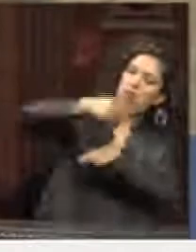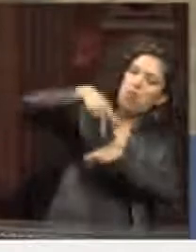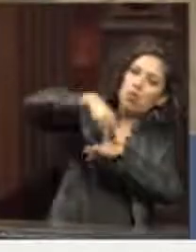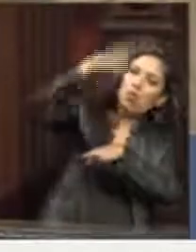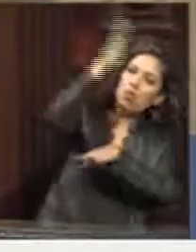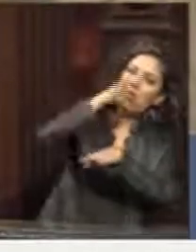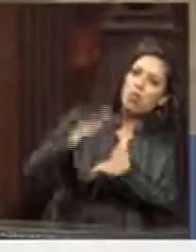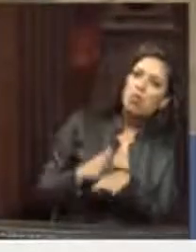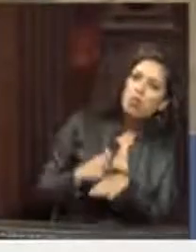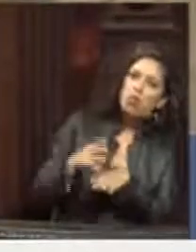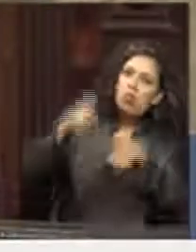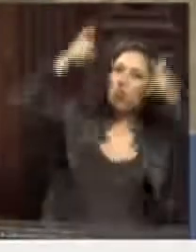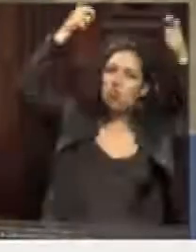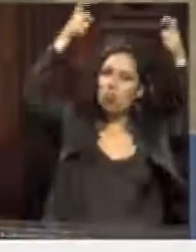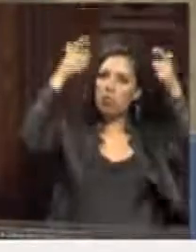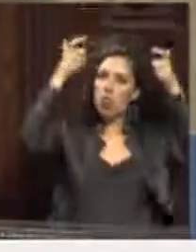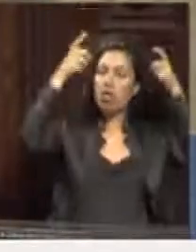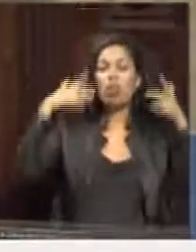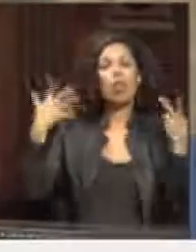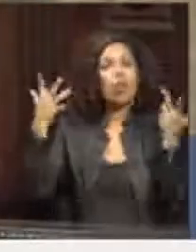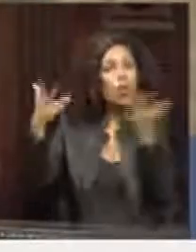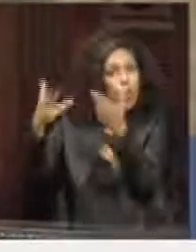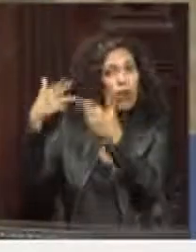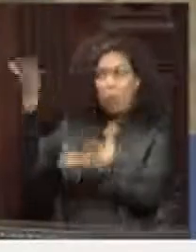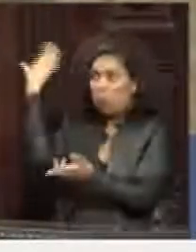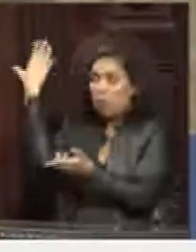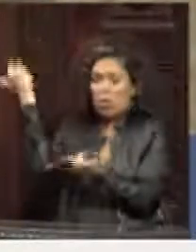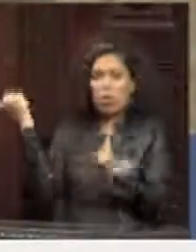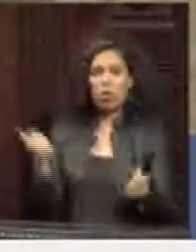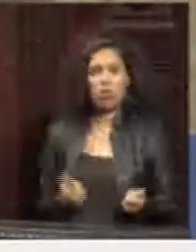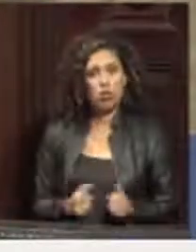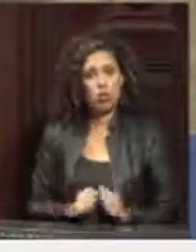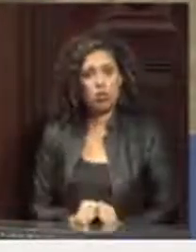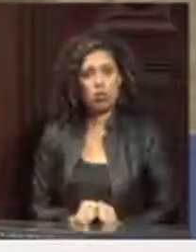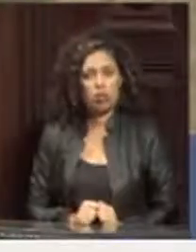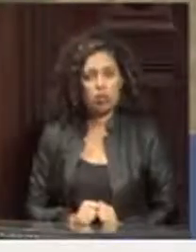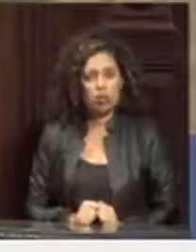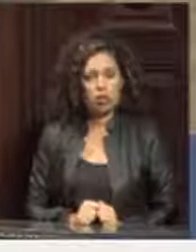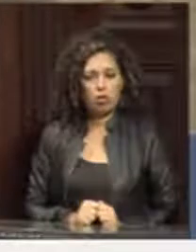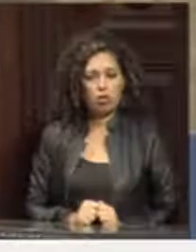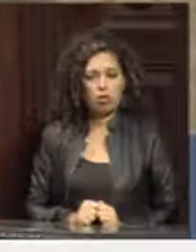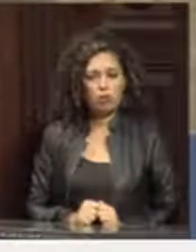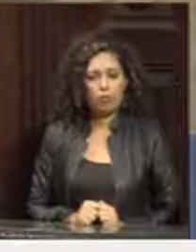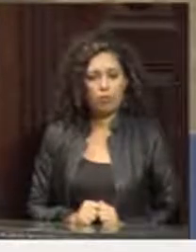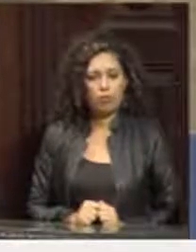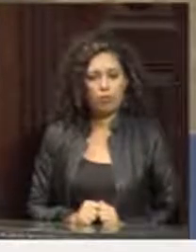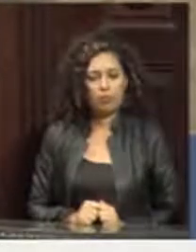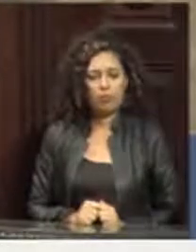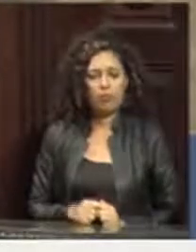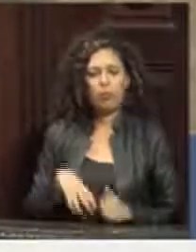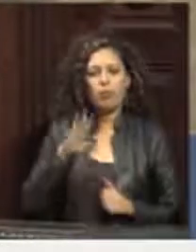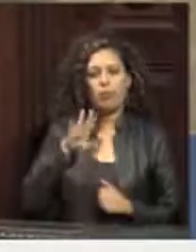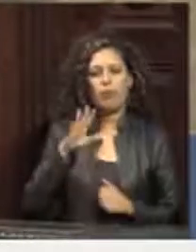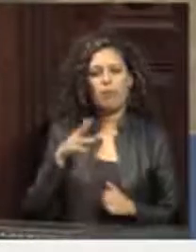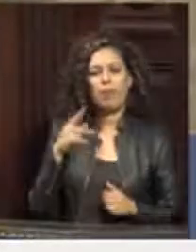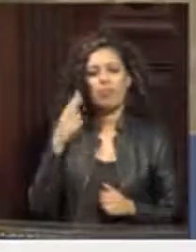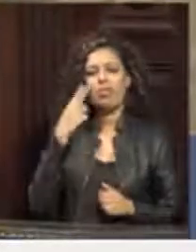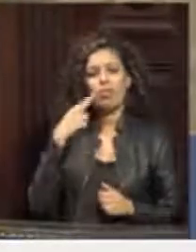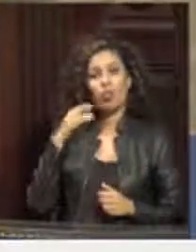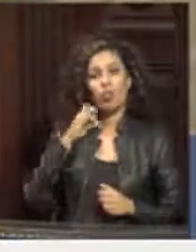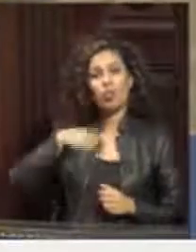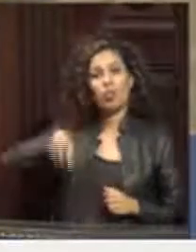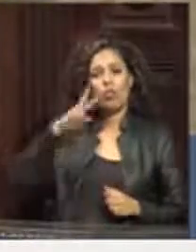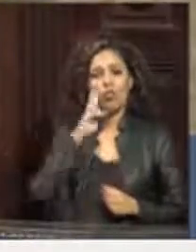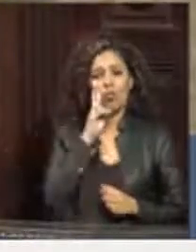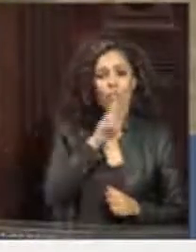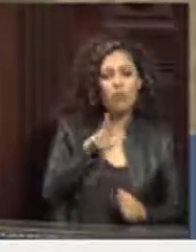concessão, sem critérios, mas a 116 da nossa Friburgo, se não fosse concedida, nós estaríamos sofrendo até hoje, que a gente